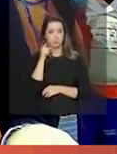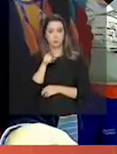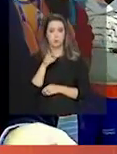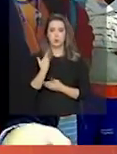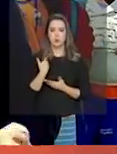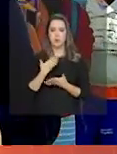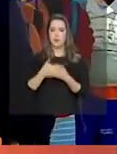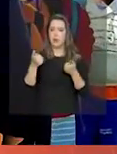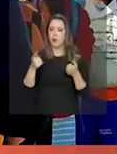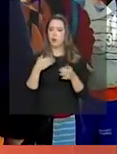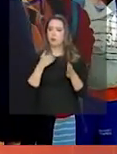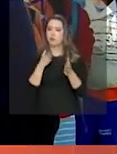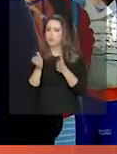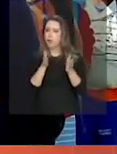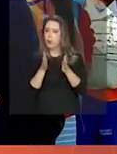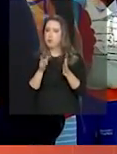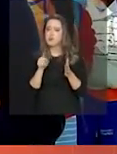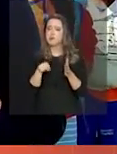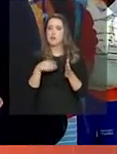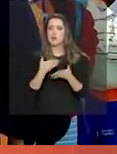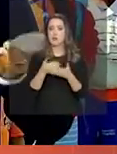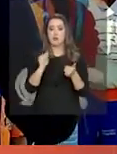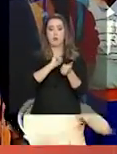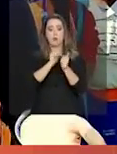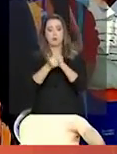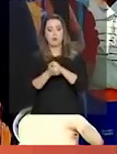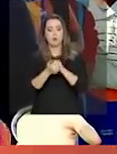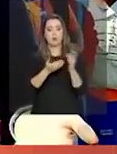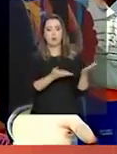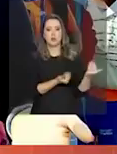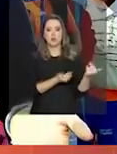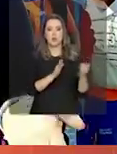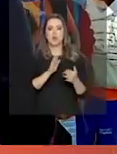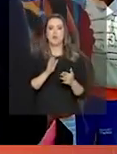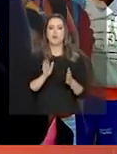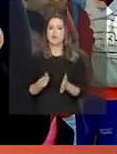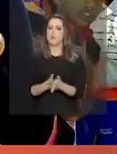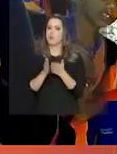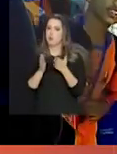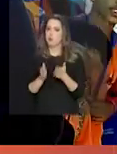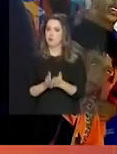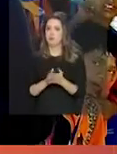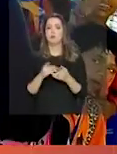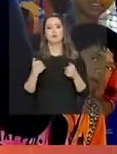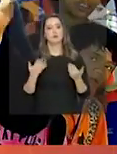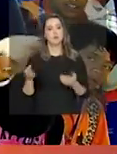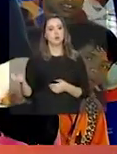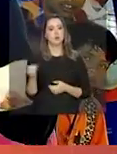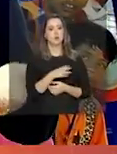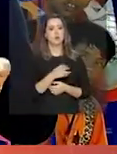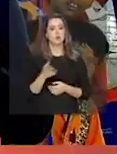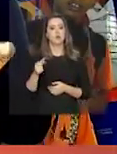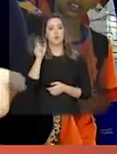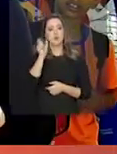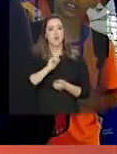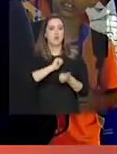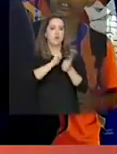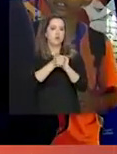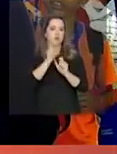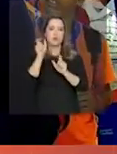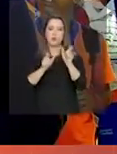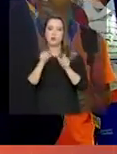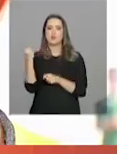democratizar o acesso e a prática à cultura do esporte para jovens carentes. E por que não formar novos Neymar,